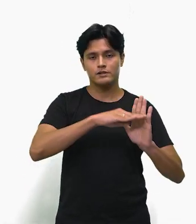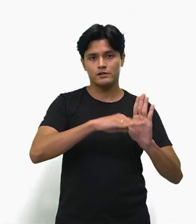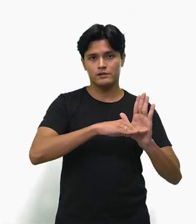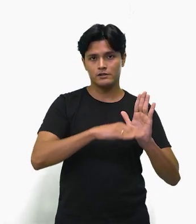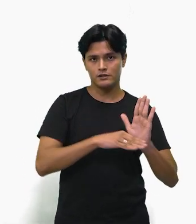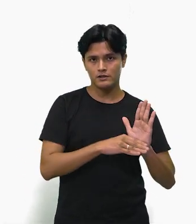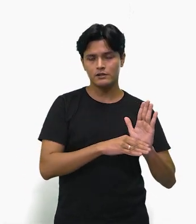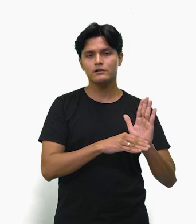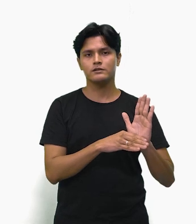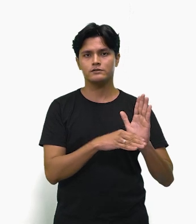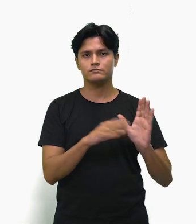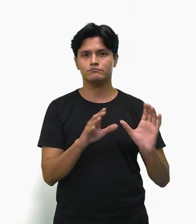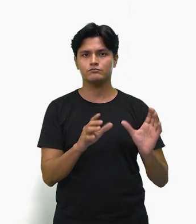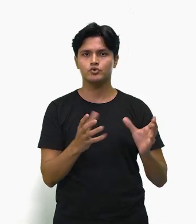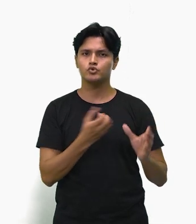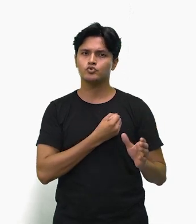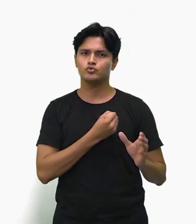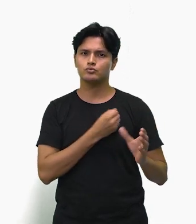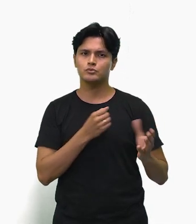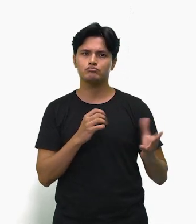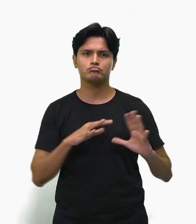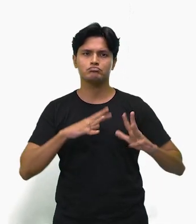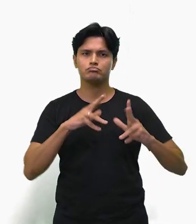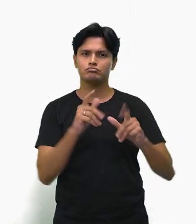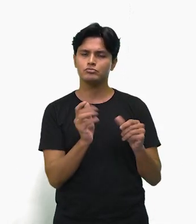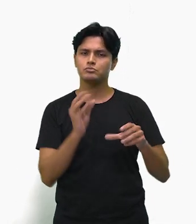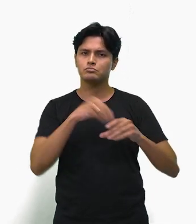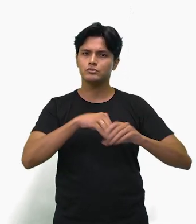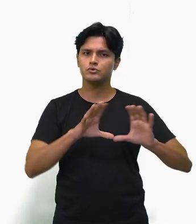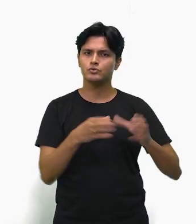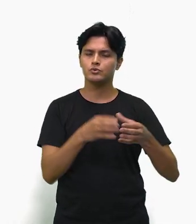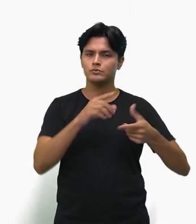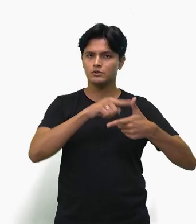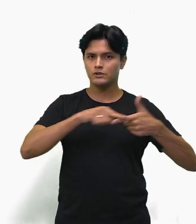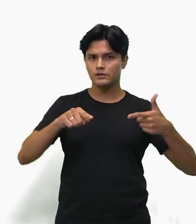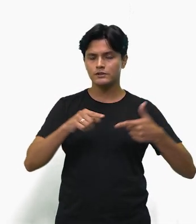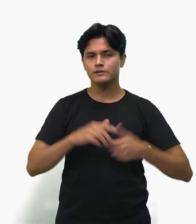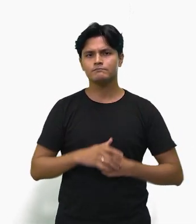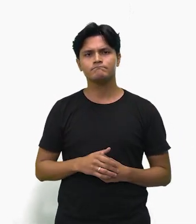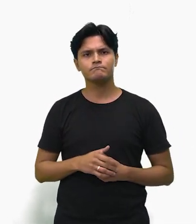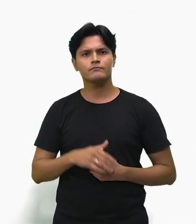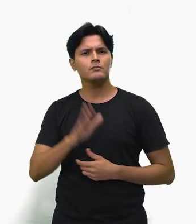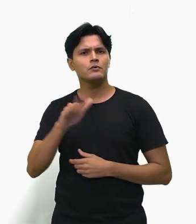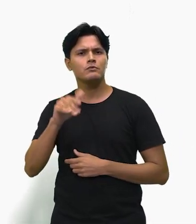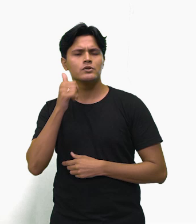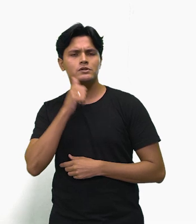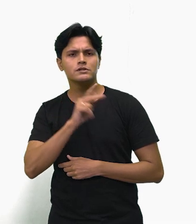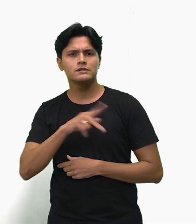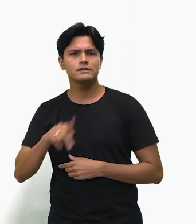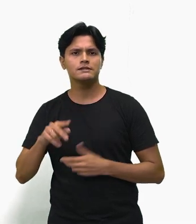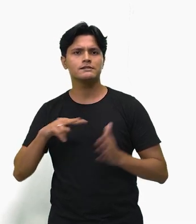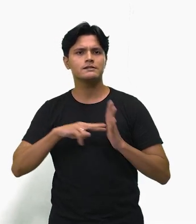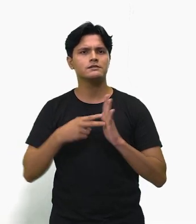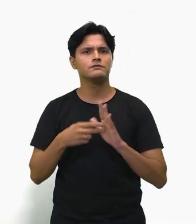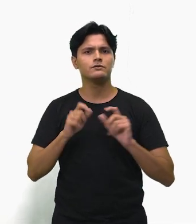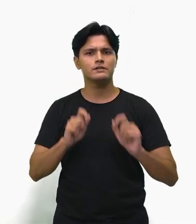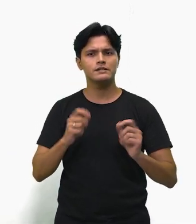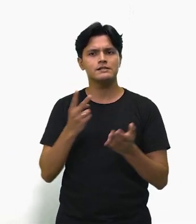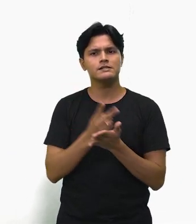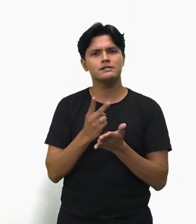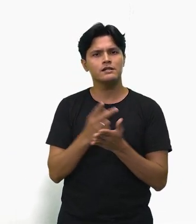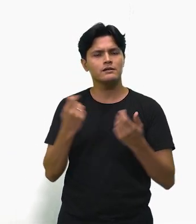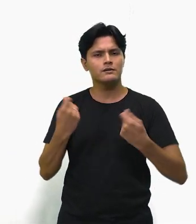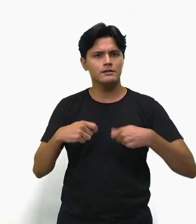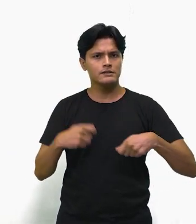os divisores de um número, tá certo? Professora, significa então que toda vez eu vou ter que